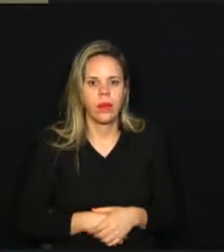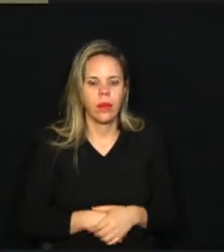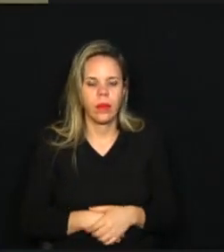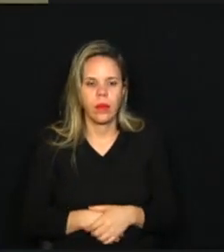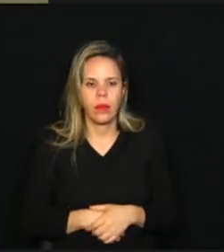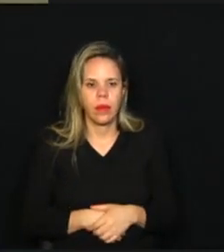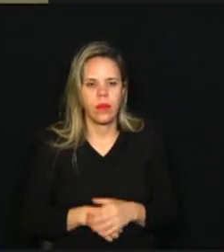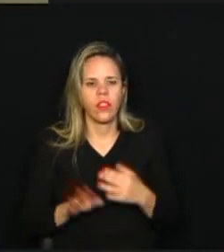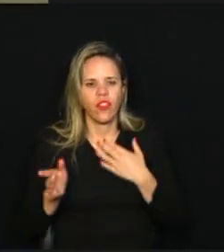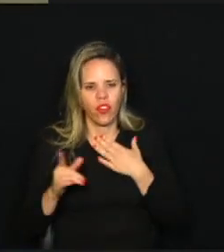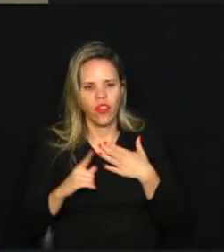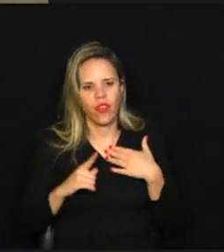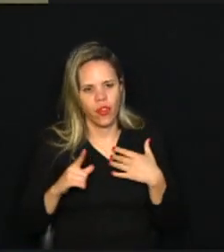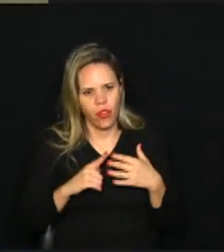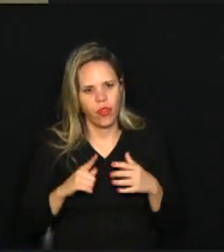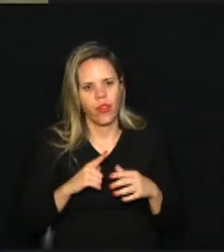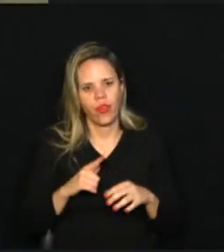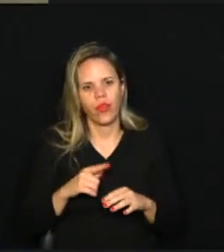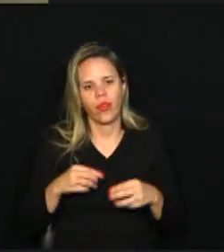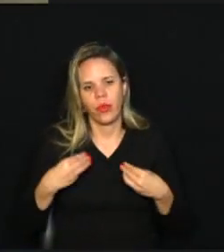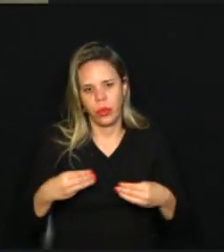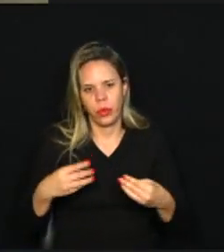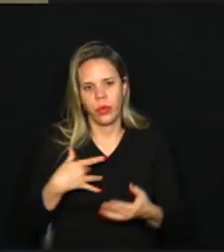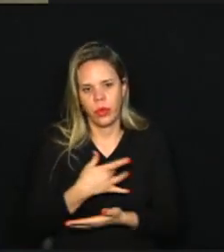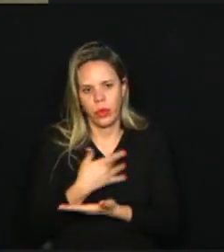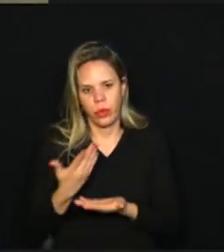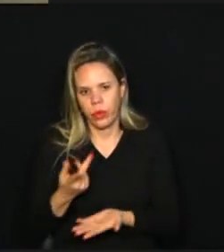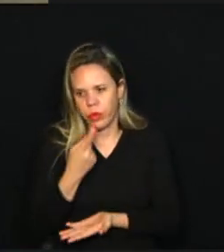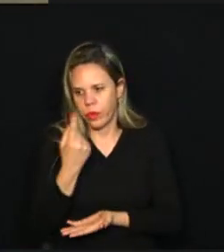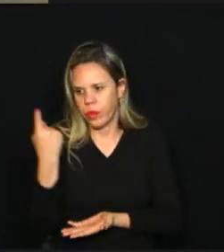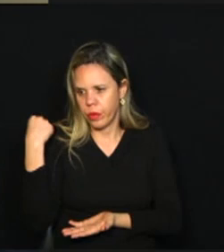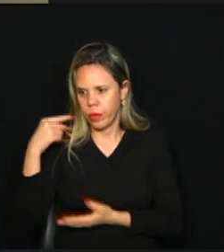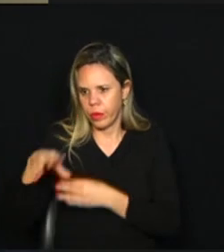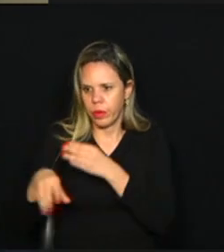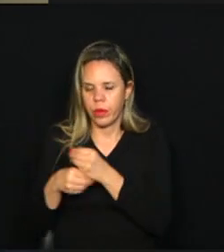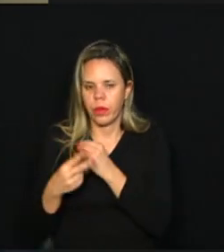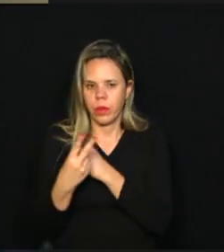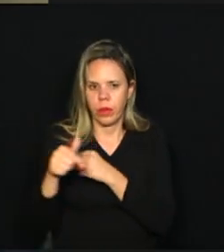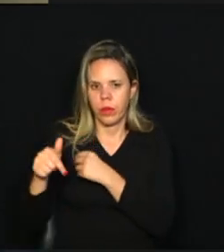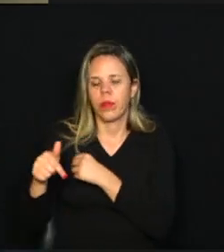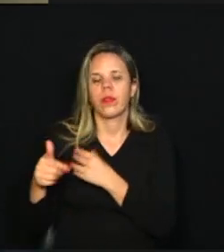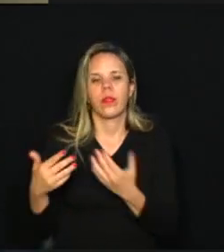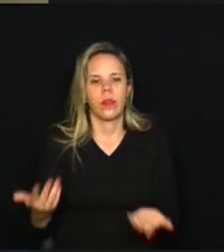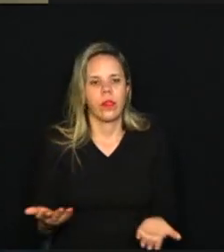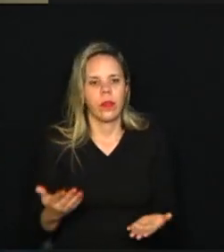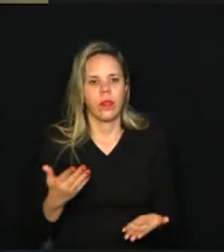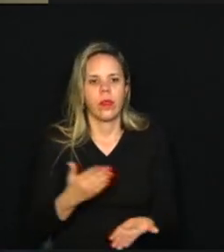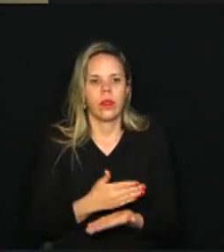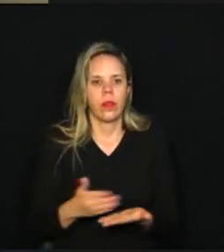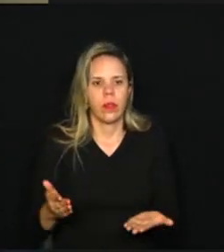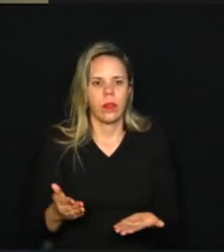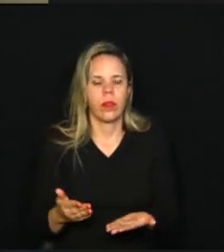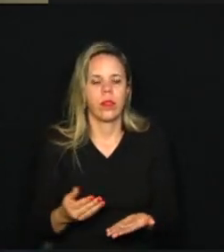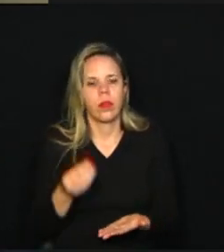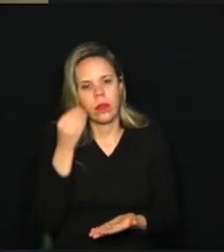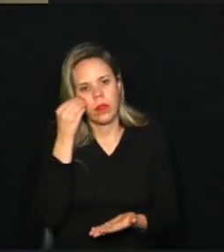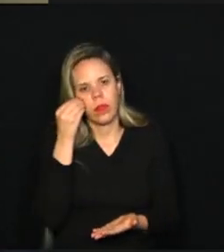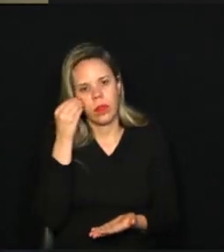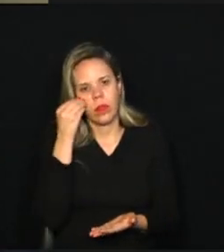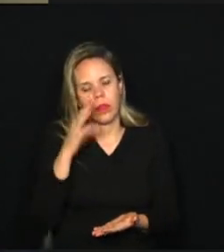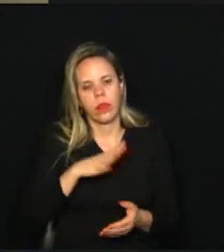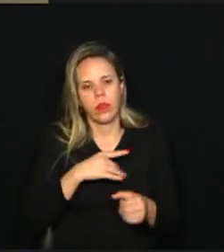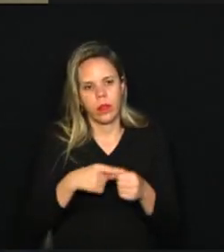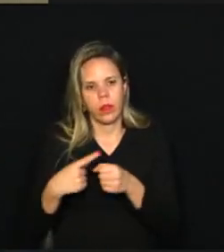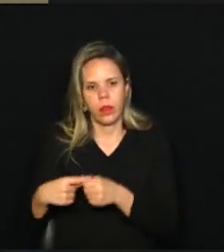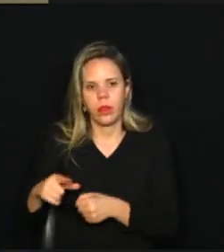gente já tem o guia do Ministério da Saúde, ele já fala que a última atualização de 27/4, ele introduziu o teste nos municípios em